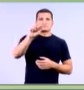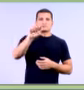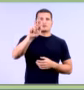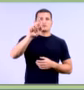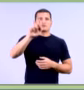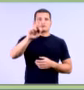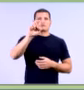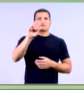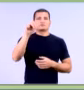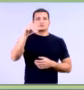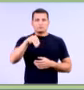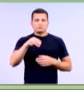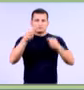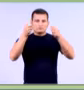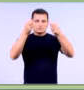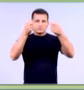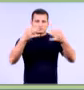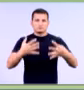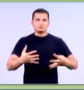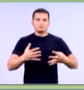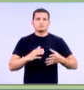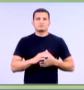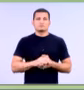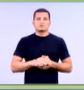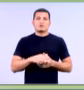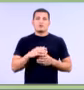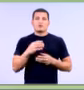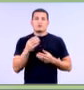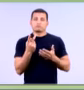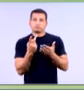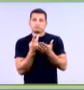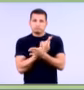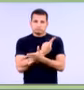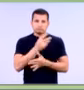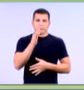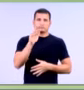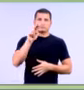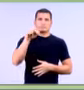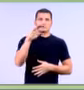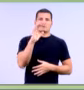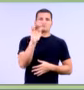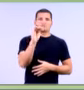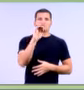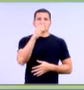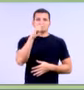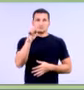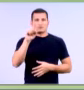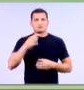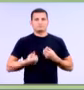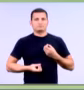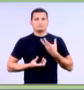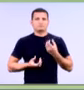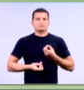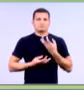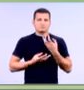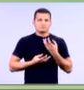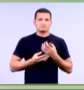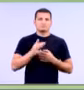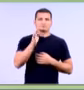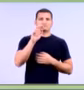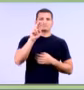a mensagem sendo enfatizada. Quando isso acontece, a função, lógico, é... Poética.